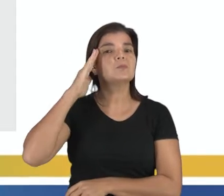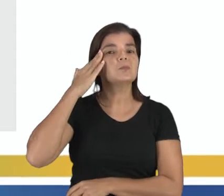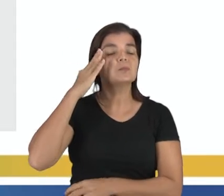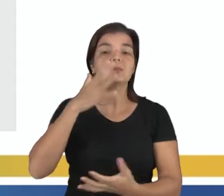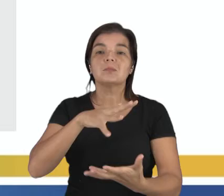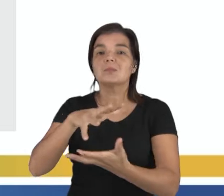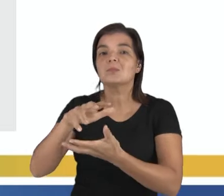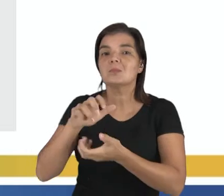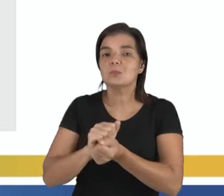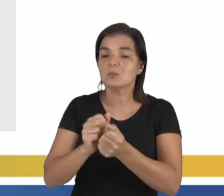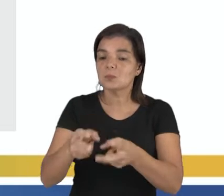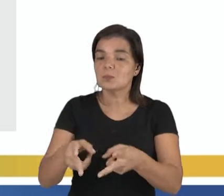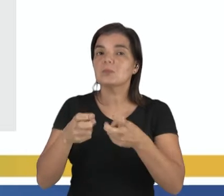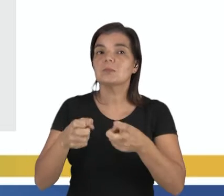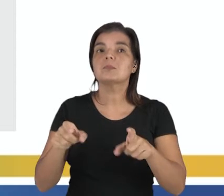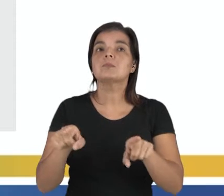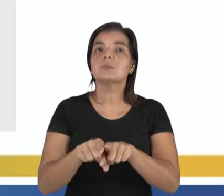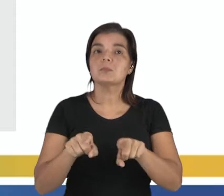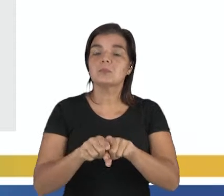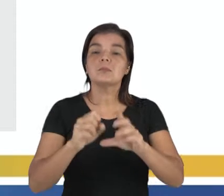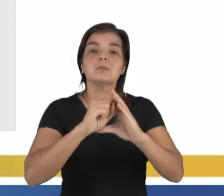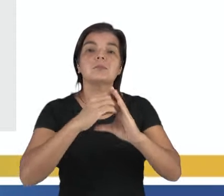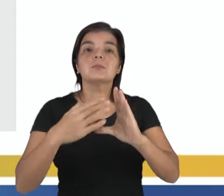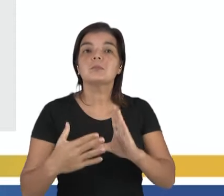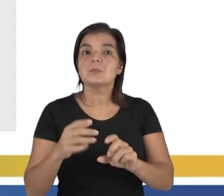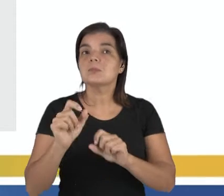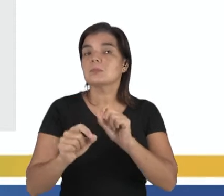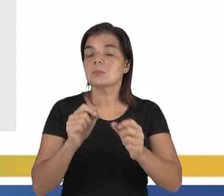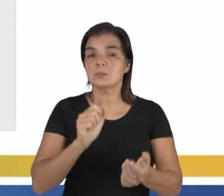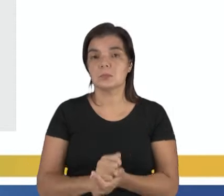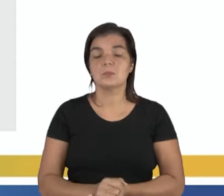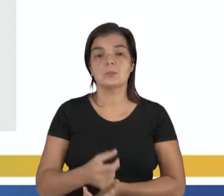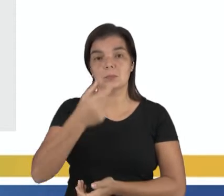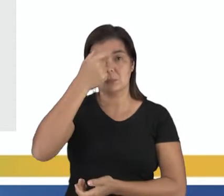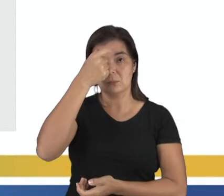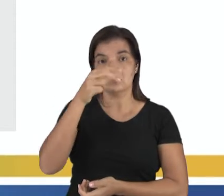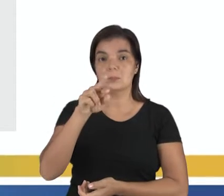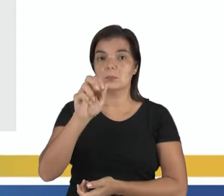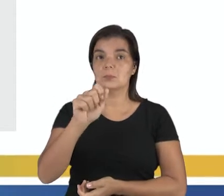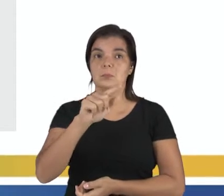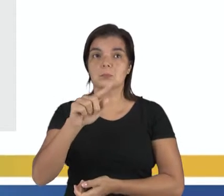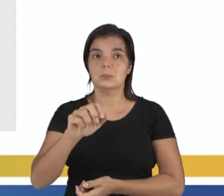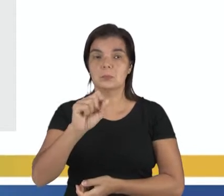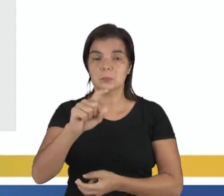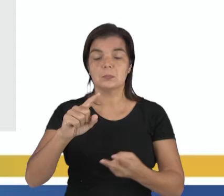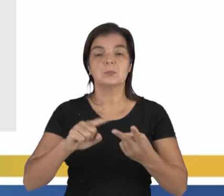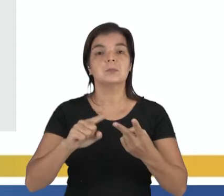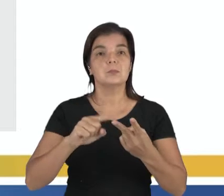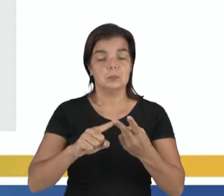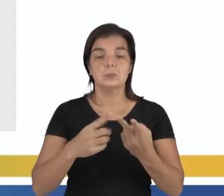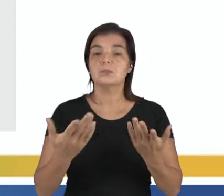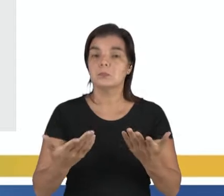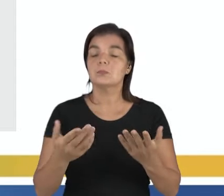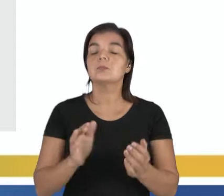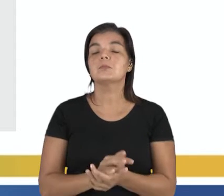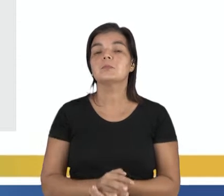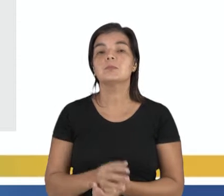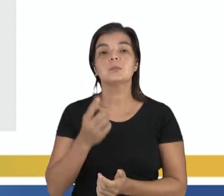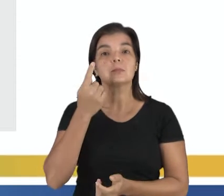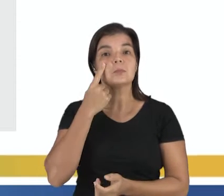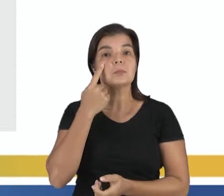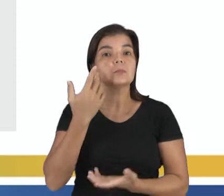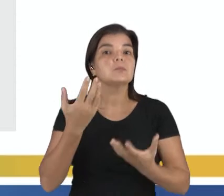mundo, né, perceber o mundo. E aí, características básicas, né, racionalismo, razão agora ela vem, né,